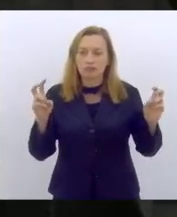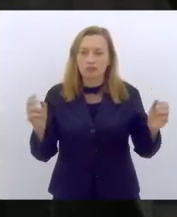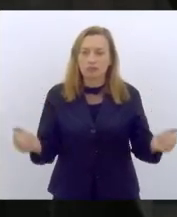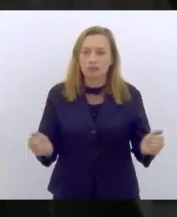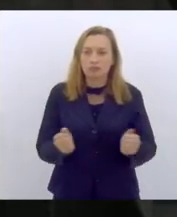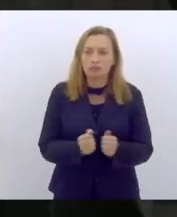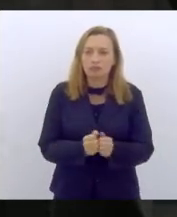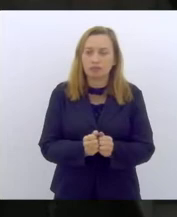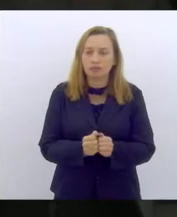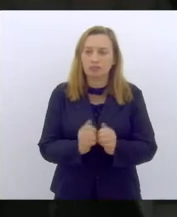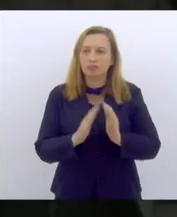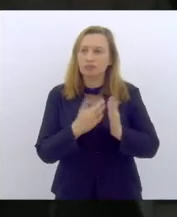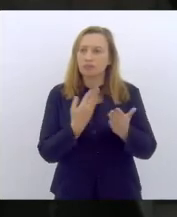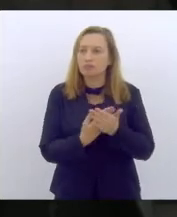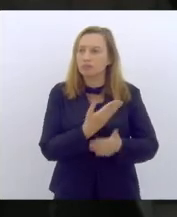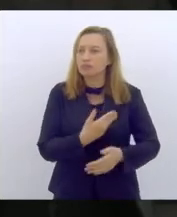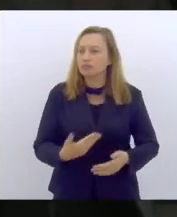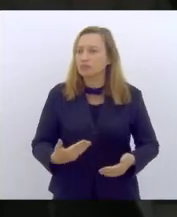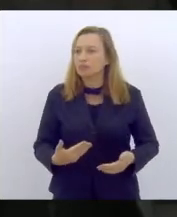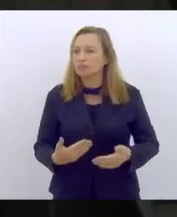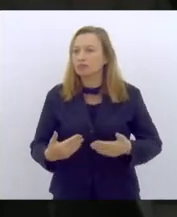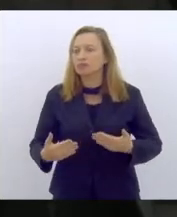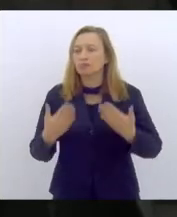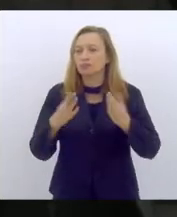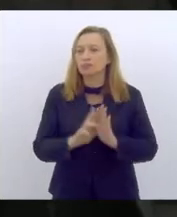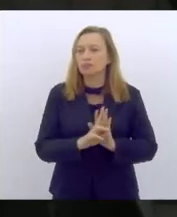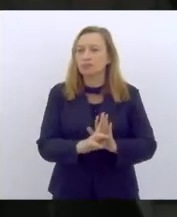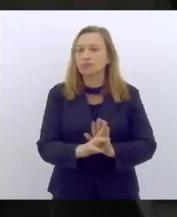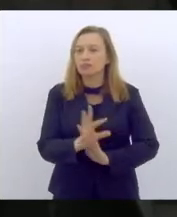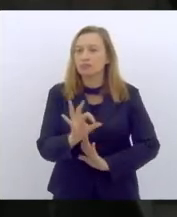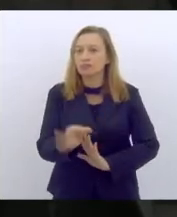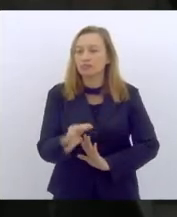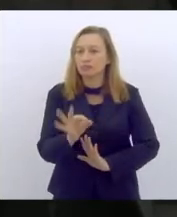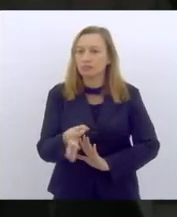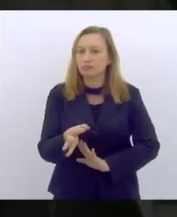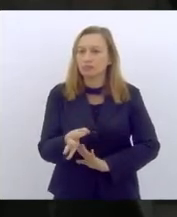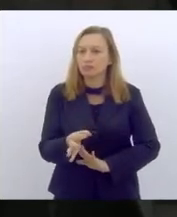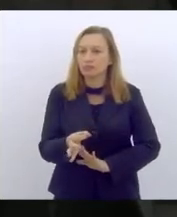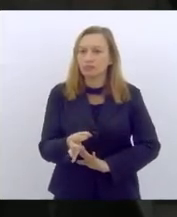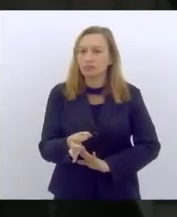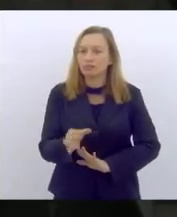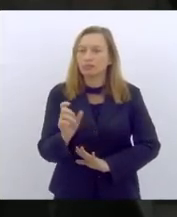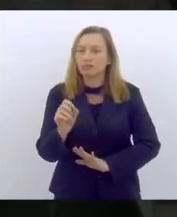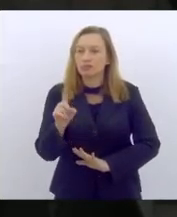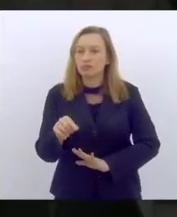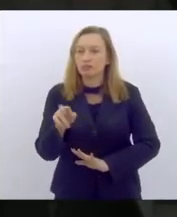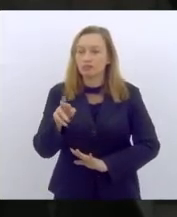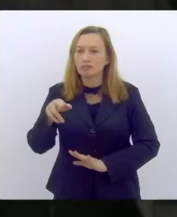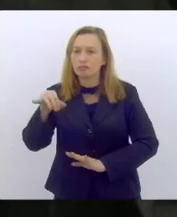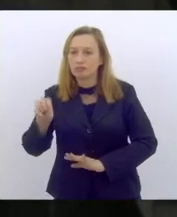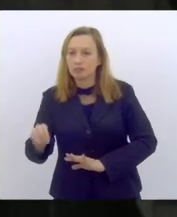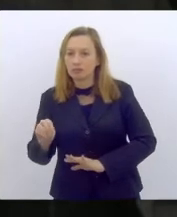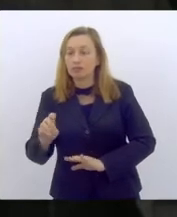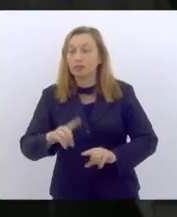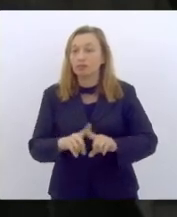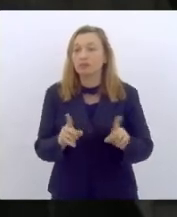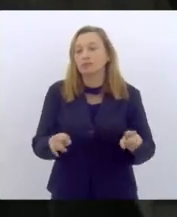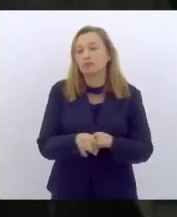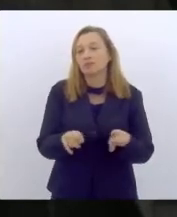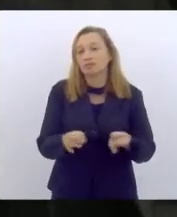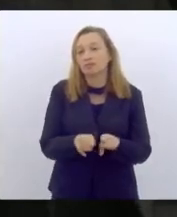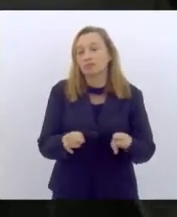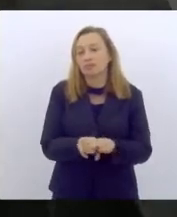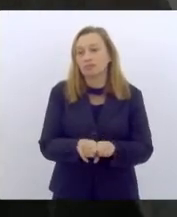desses estudantes a partir da sua representação legítima e genuína que é o grêmio estudantil mas também